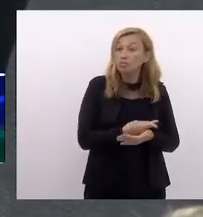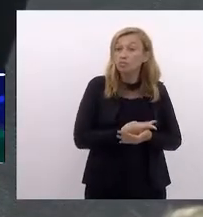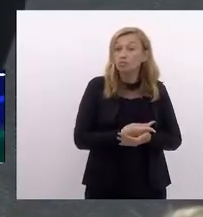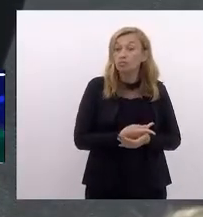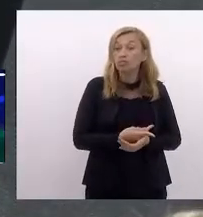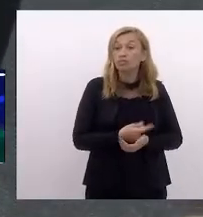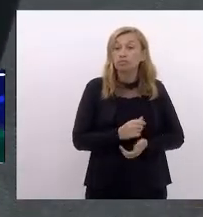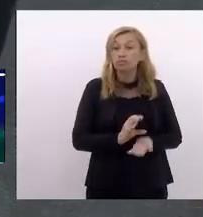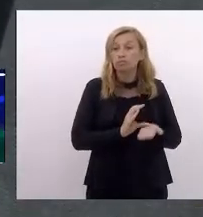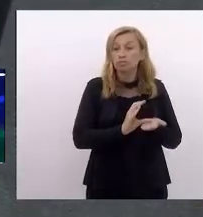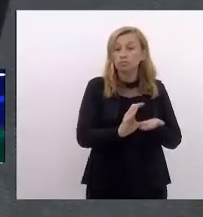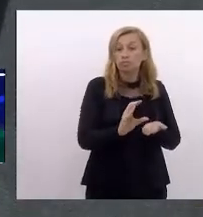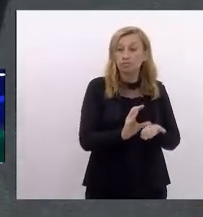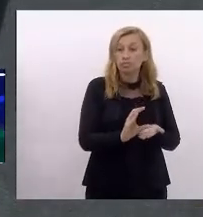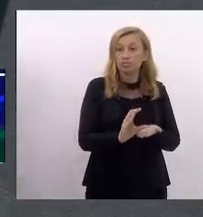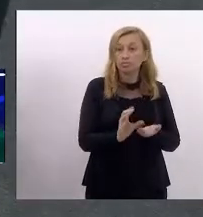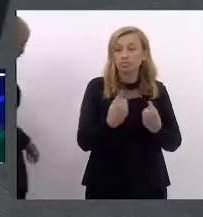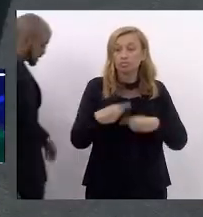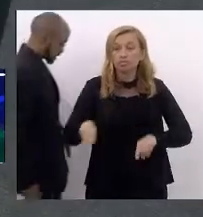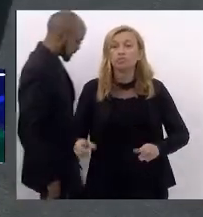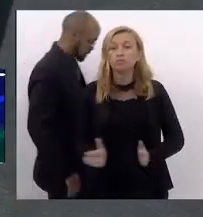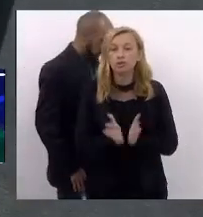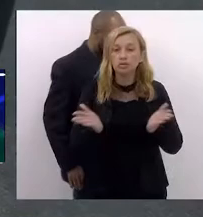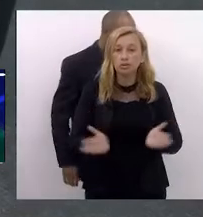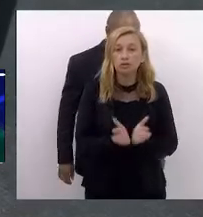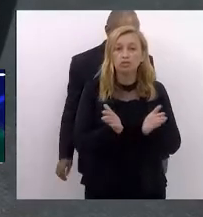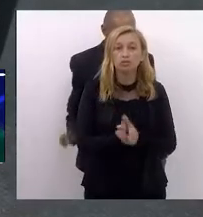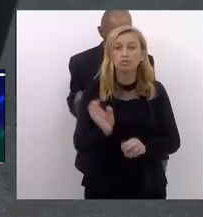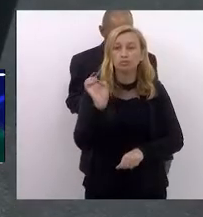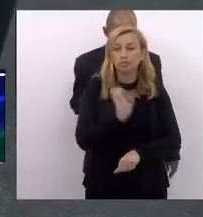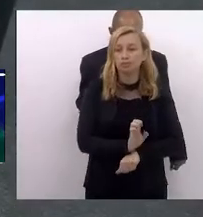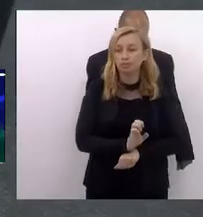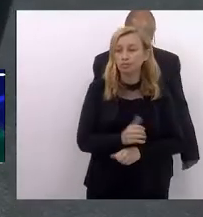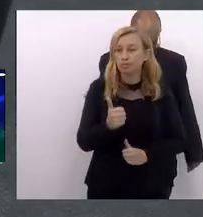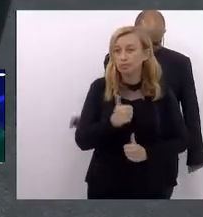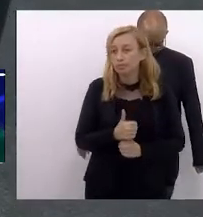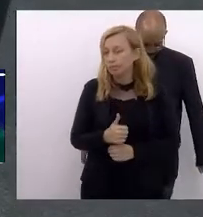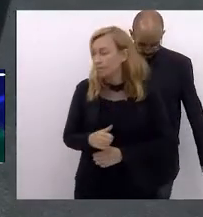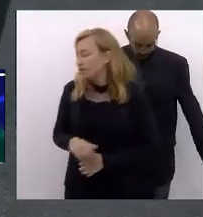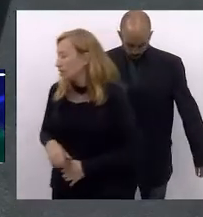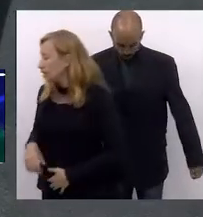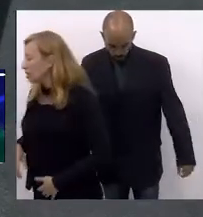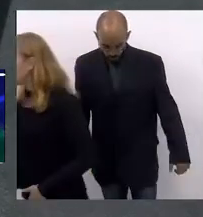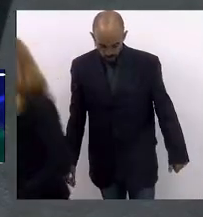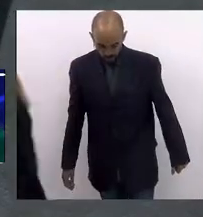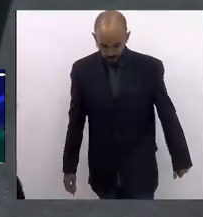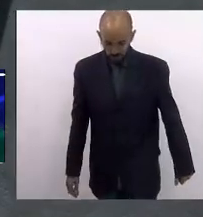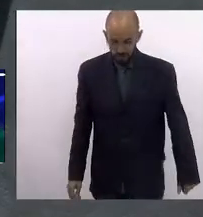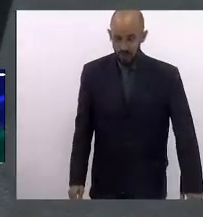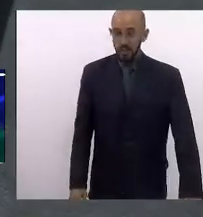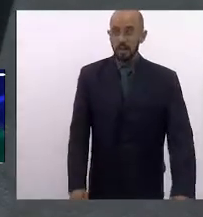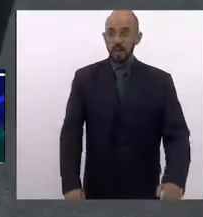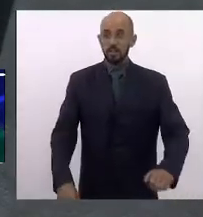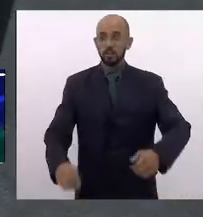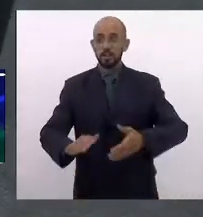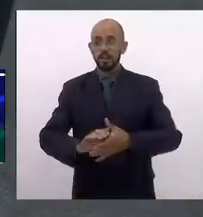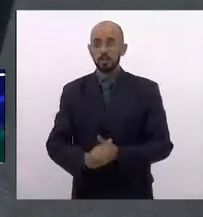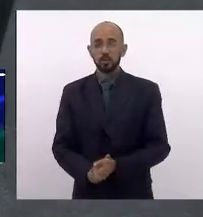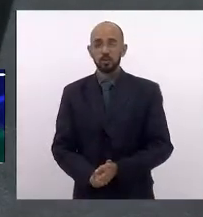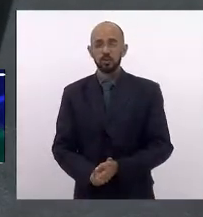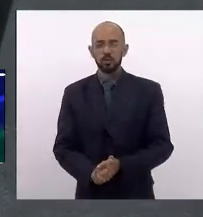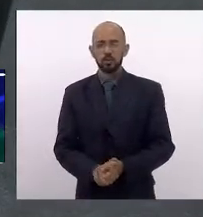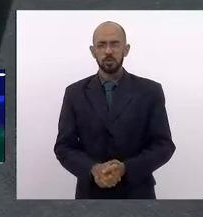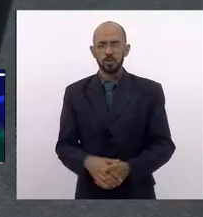relação aos recursos do fundo Estadual de combate à pobreza enquanto a pobreza a miséria EA fome aumentou exponencialmente do Rio de Janeiro